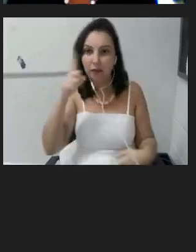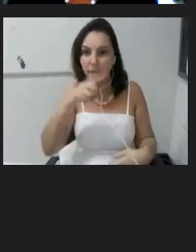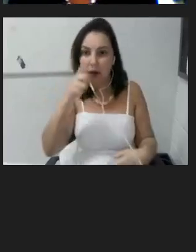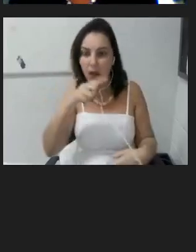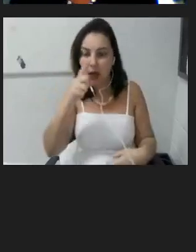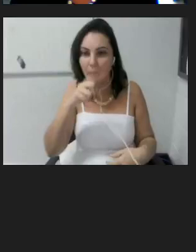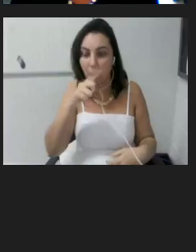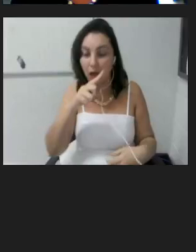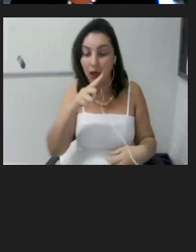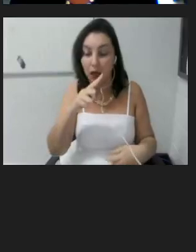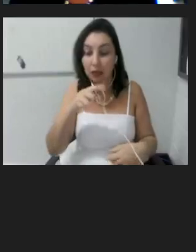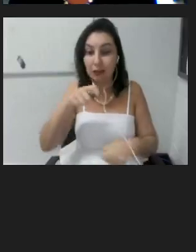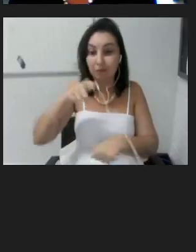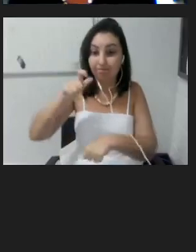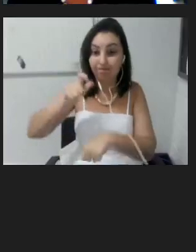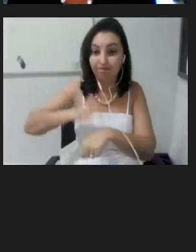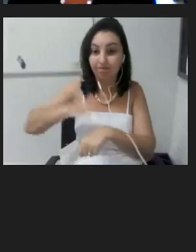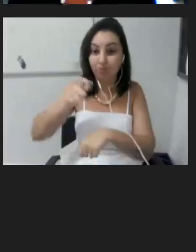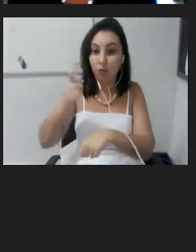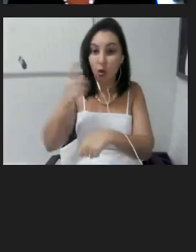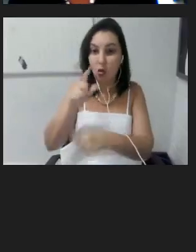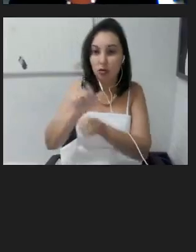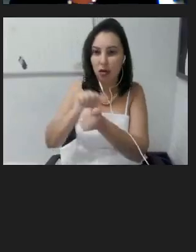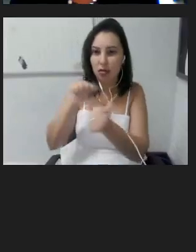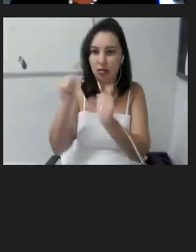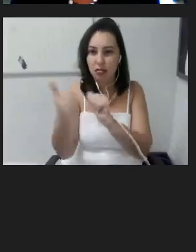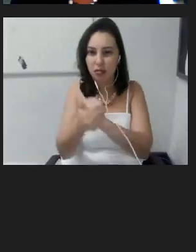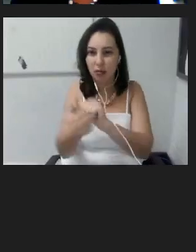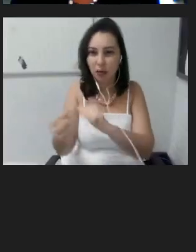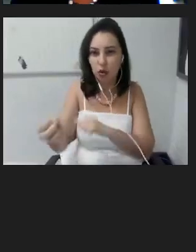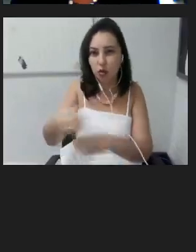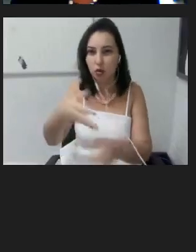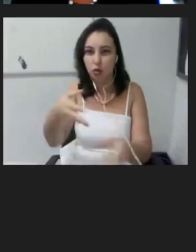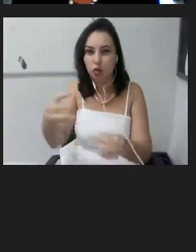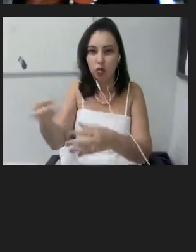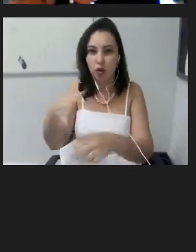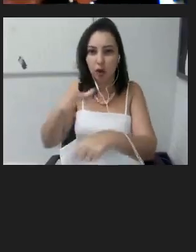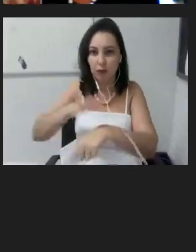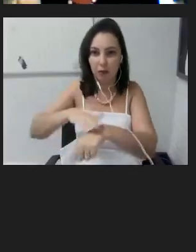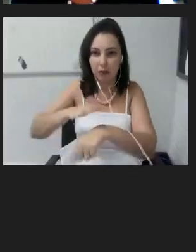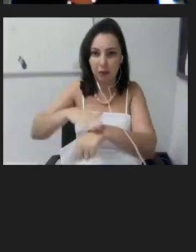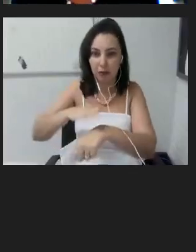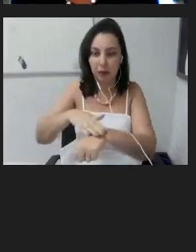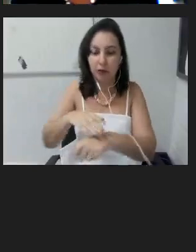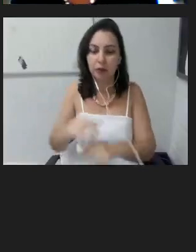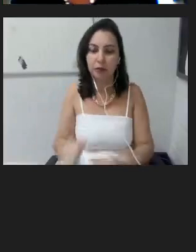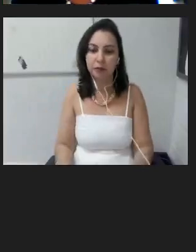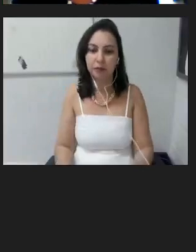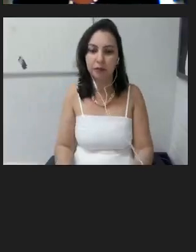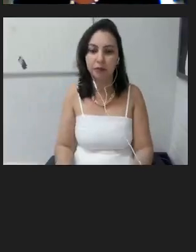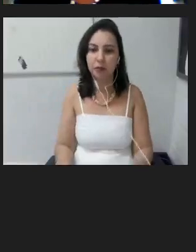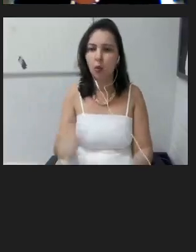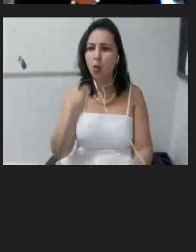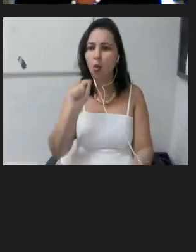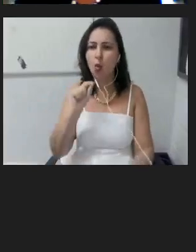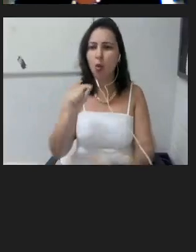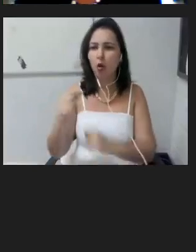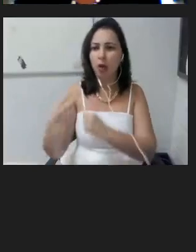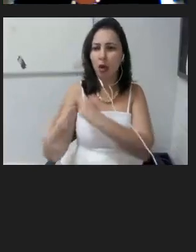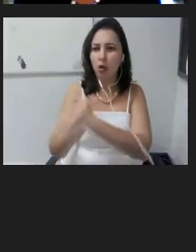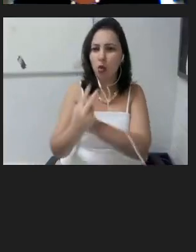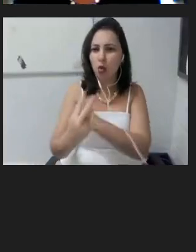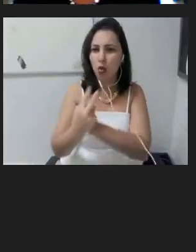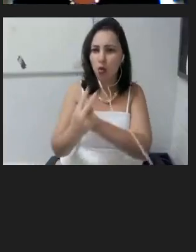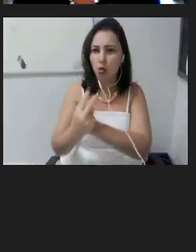mesmo tempo, se adaptar a novas situações. O que é o autocuidado? O autocuidado é